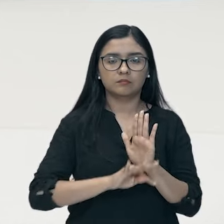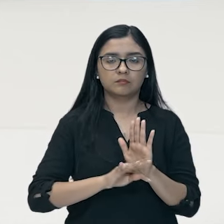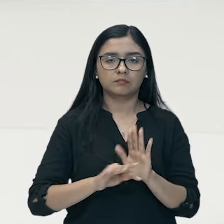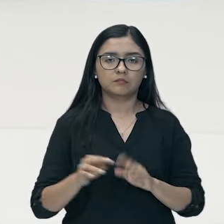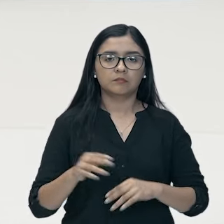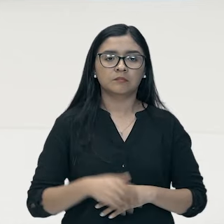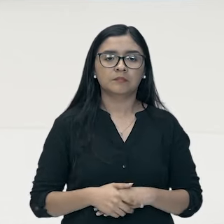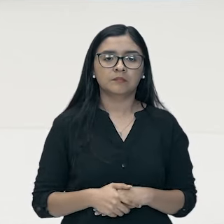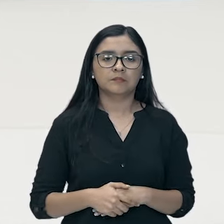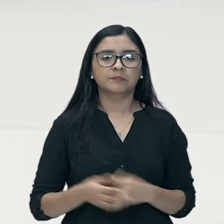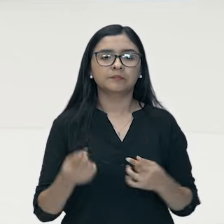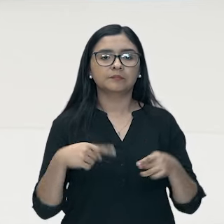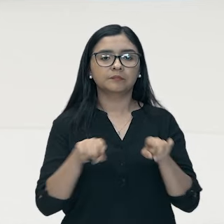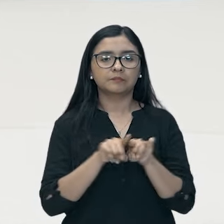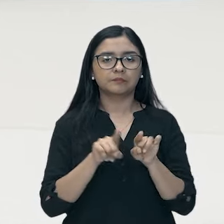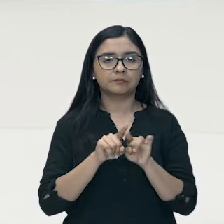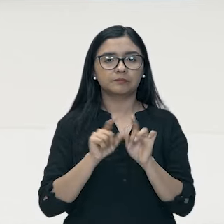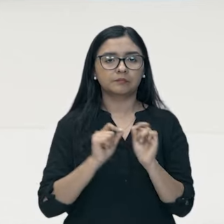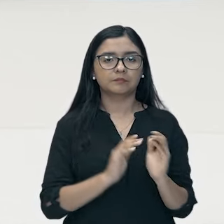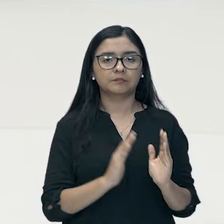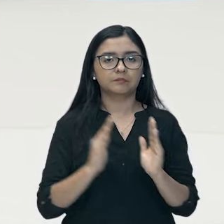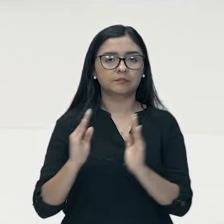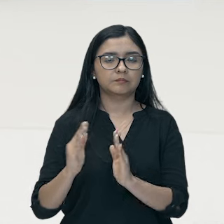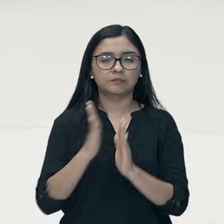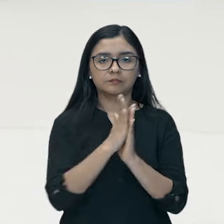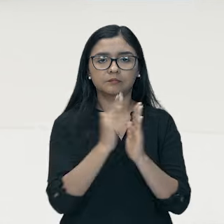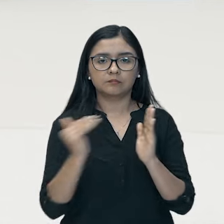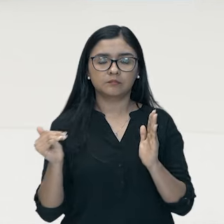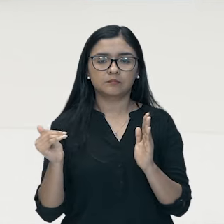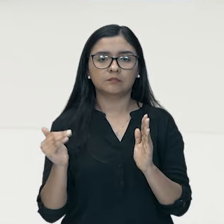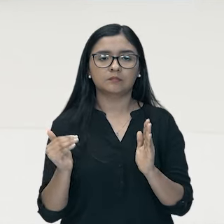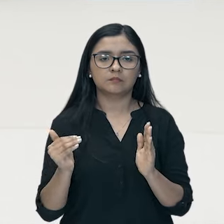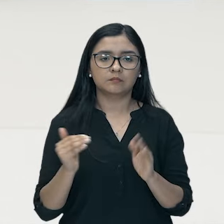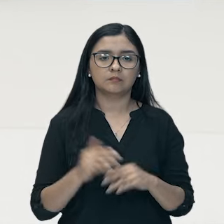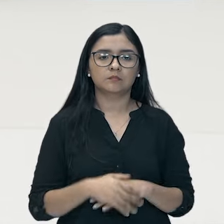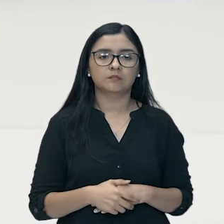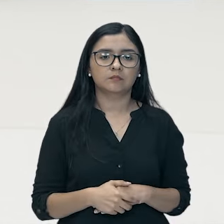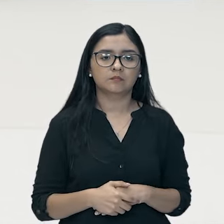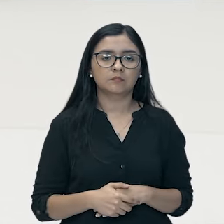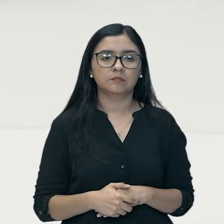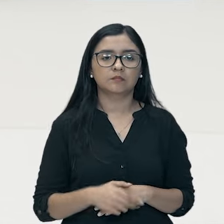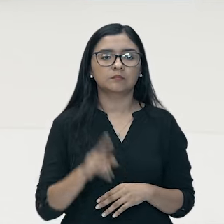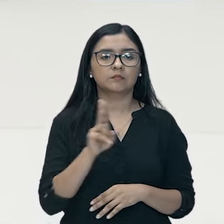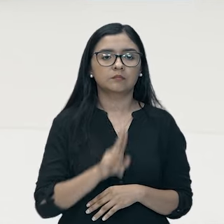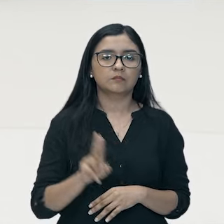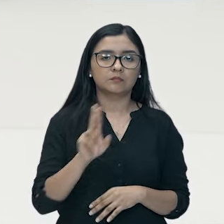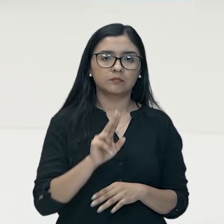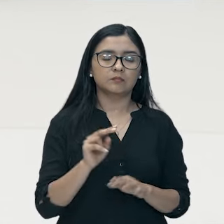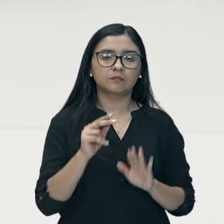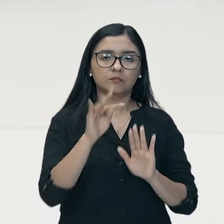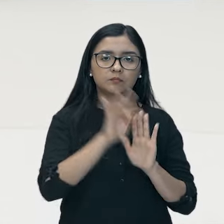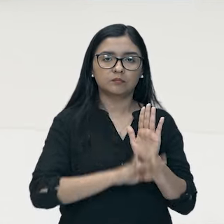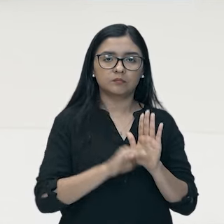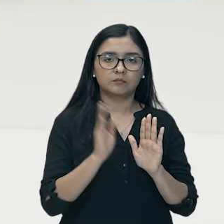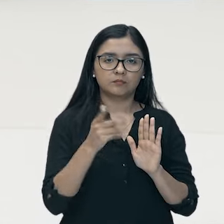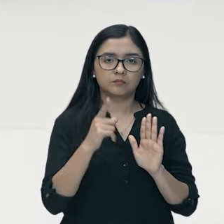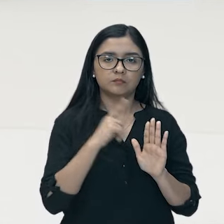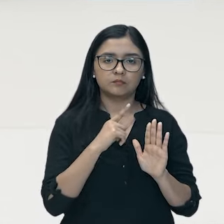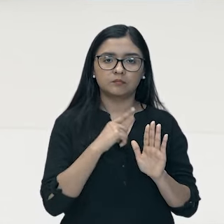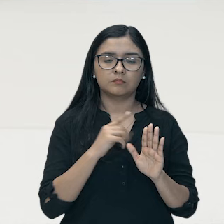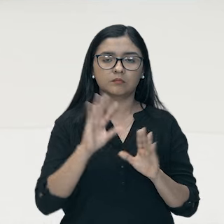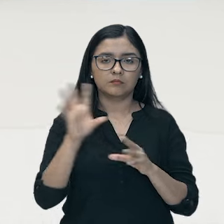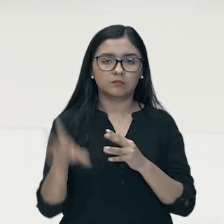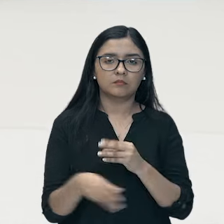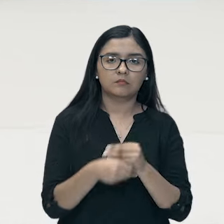bom nós também vimos o processo de estilização eu pego o texto já existente e eu faço um